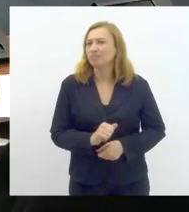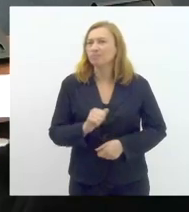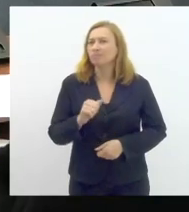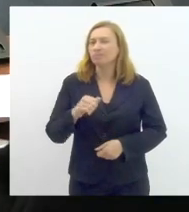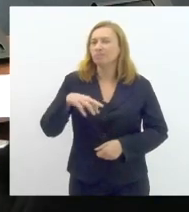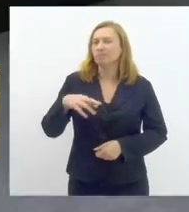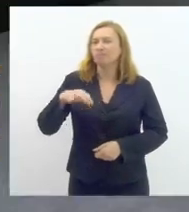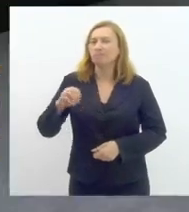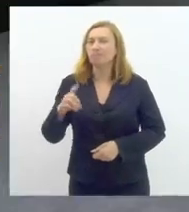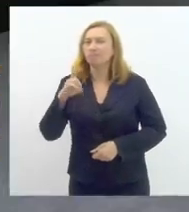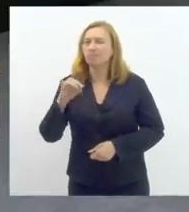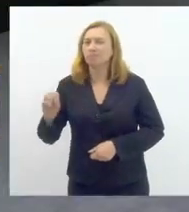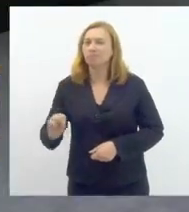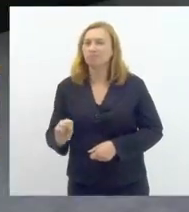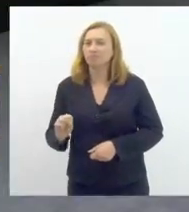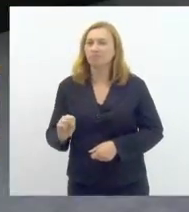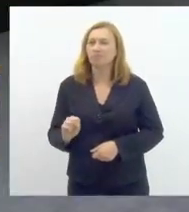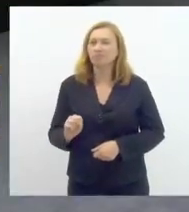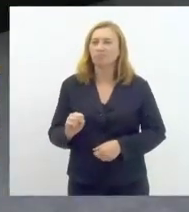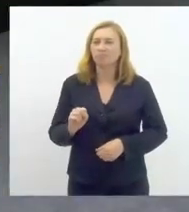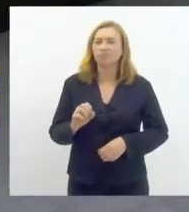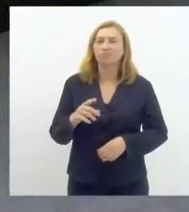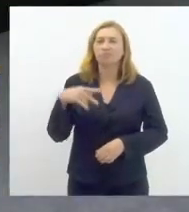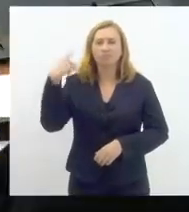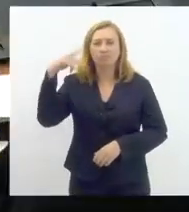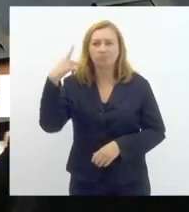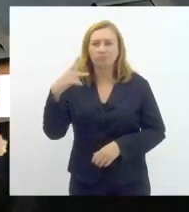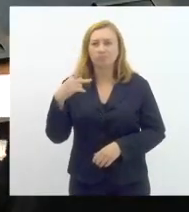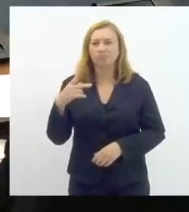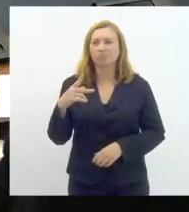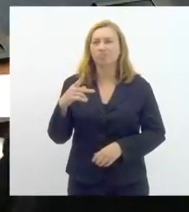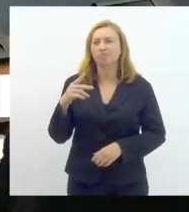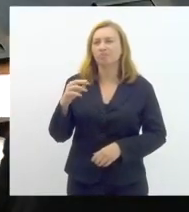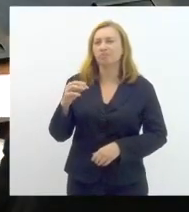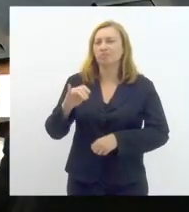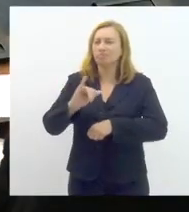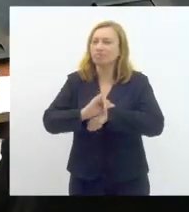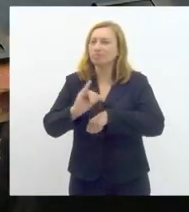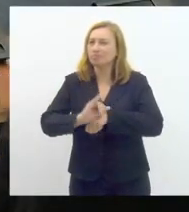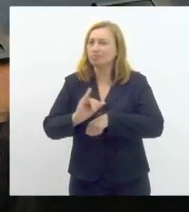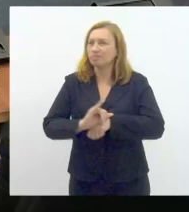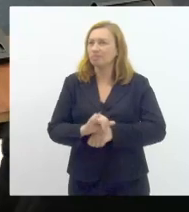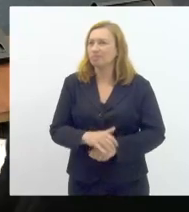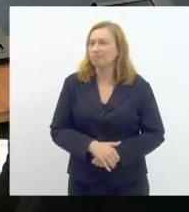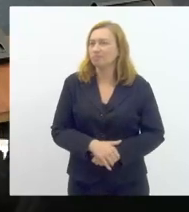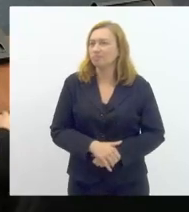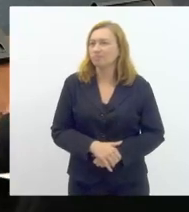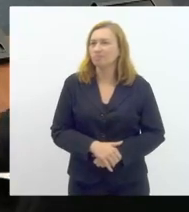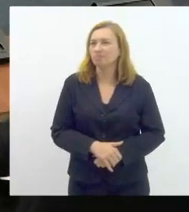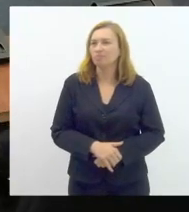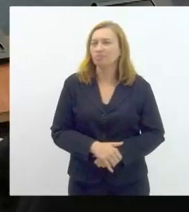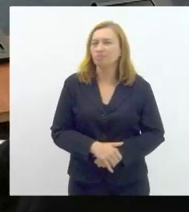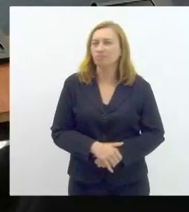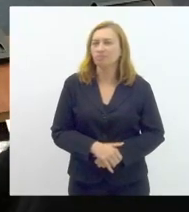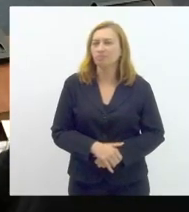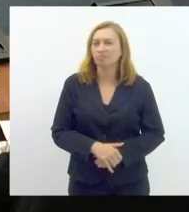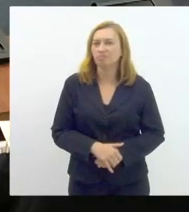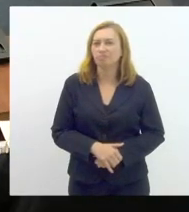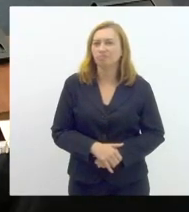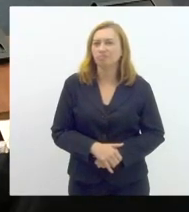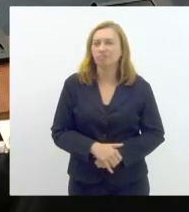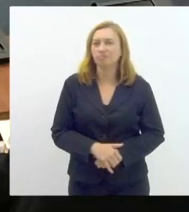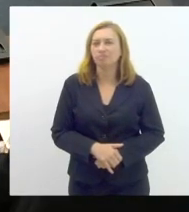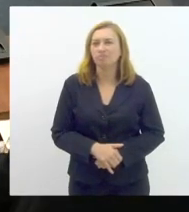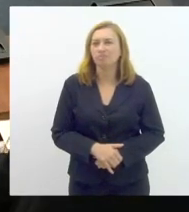Marcelo Diniz é vereador na capital aqui. É um trabalho muito bacana. É isso aí, o parlamento à